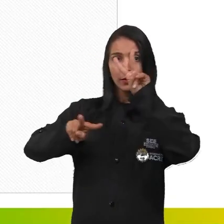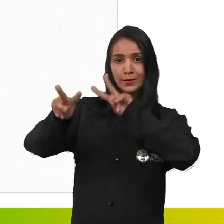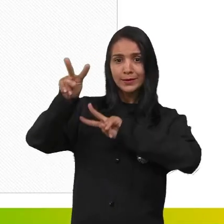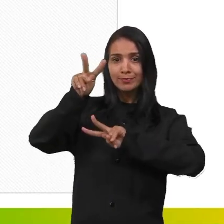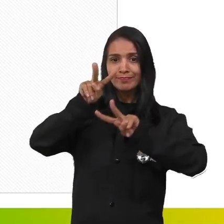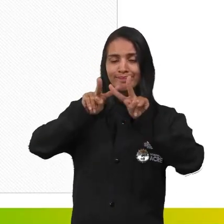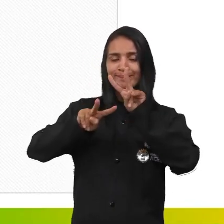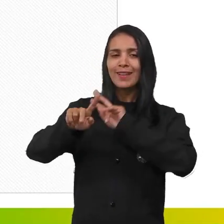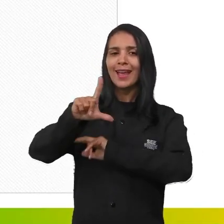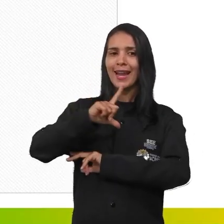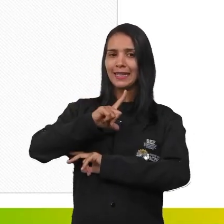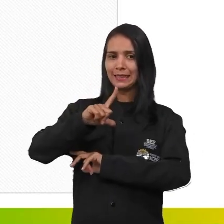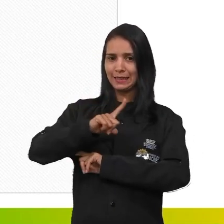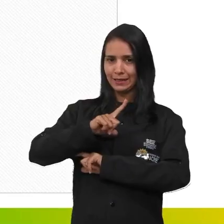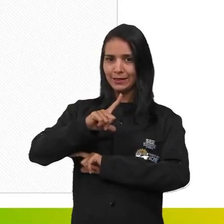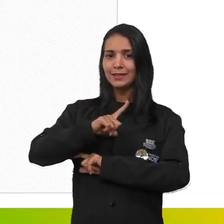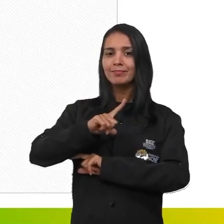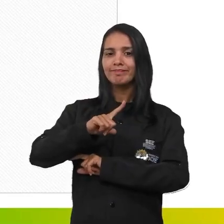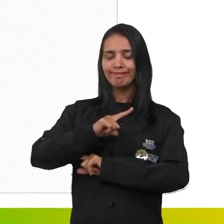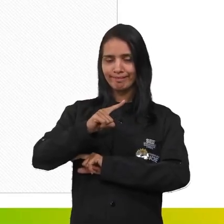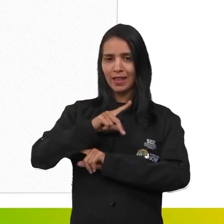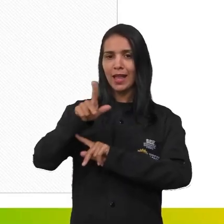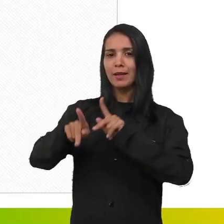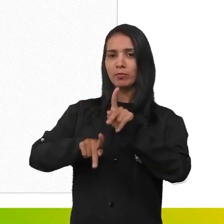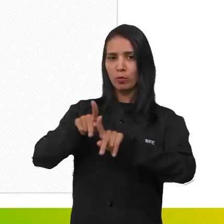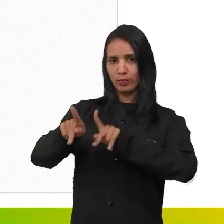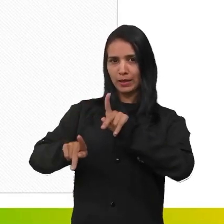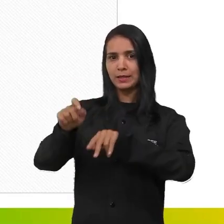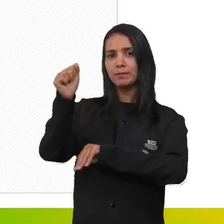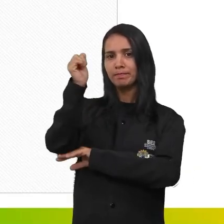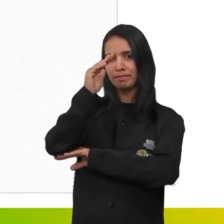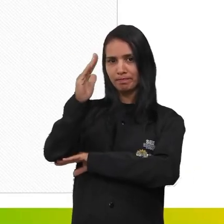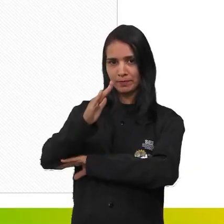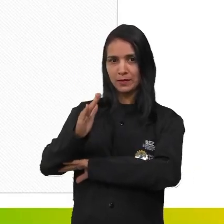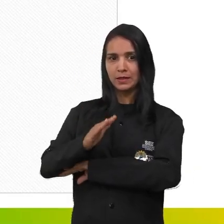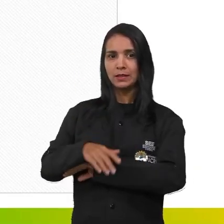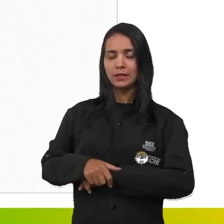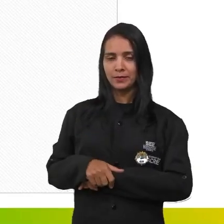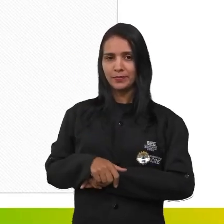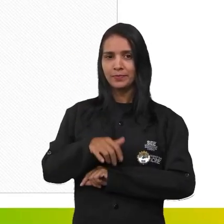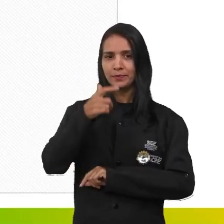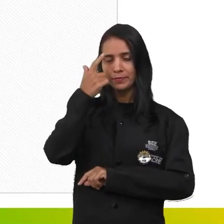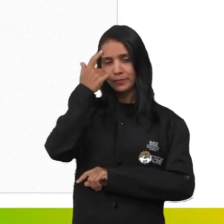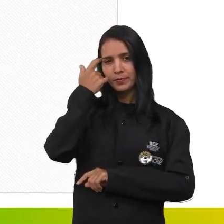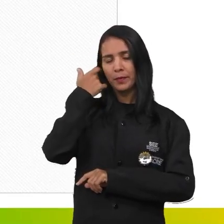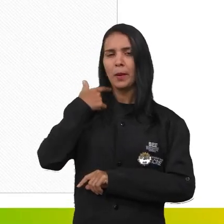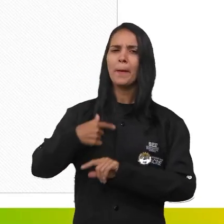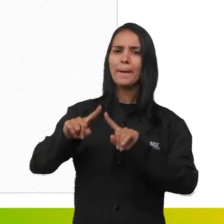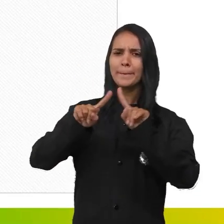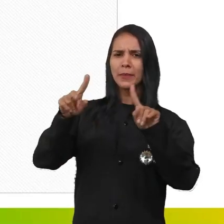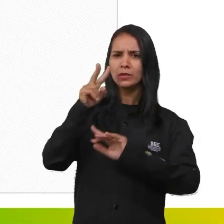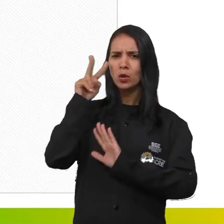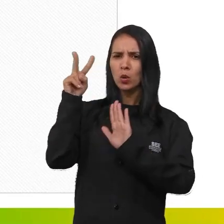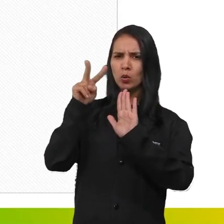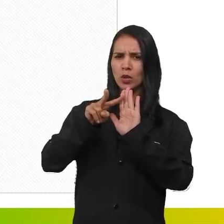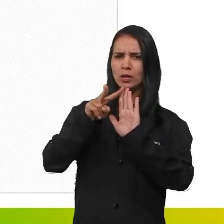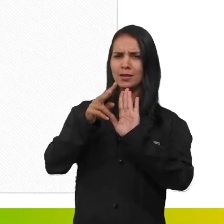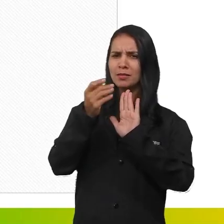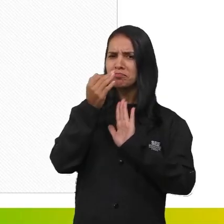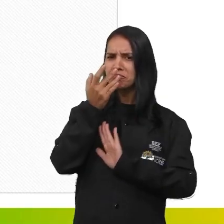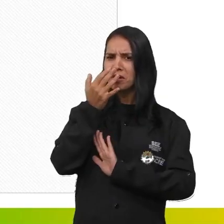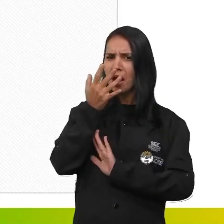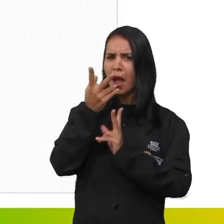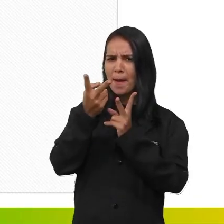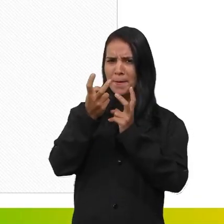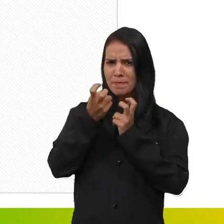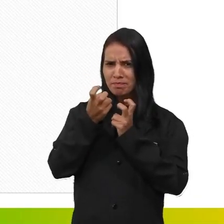aqui da população brasileira quando a gente observa o gráfico pela tonalidade de cores. Essa cor azul,